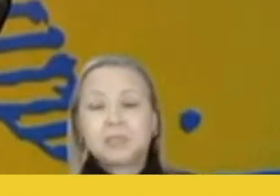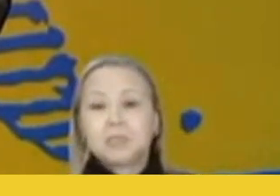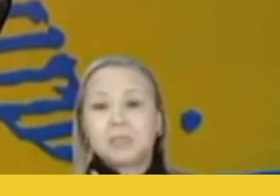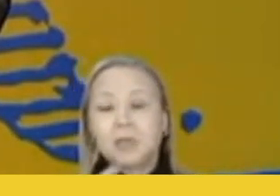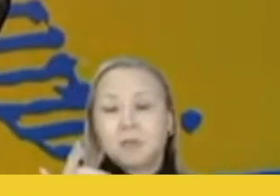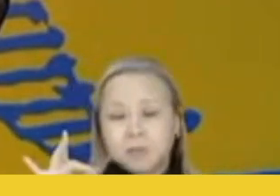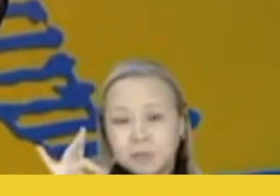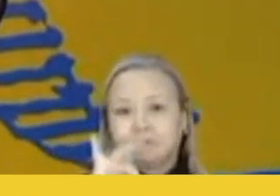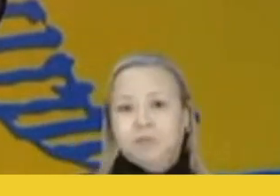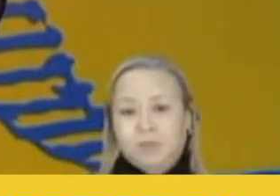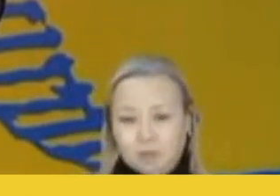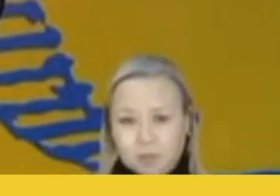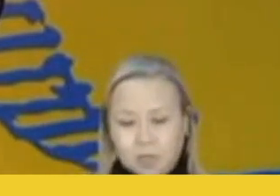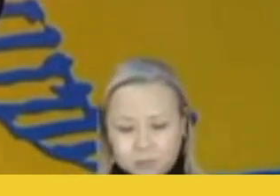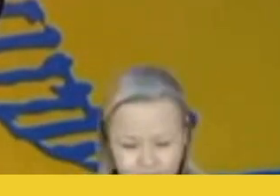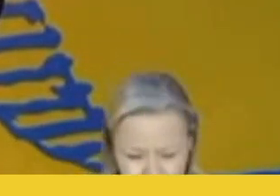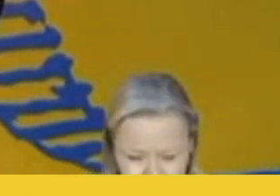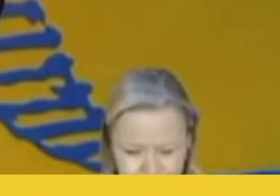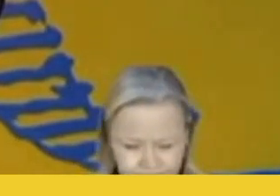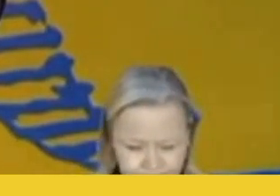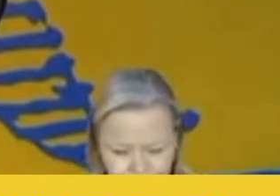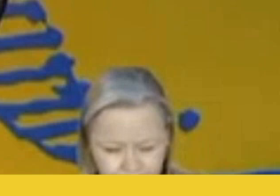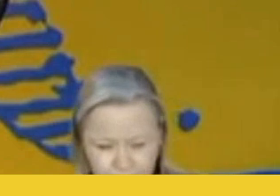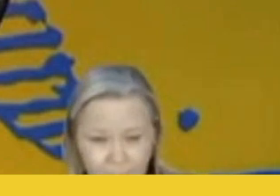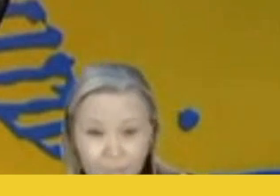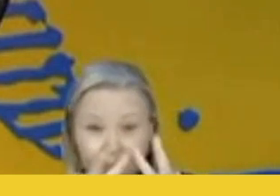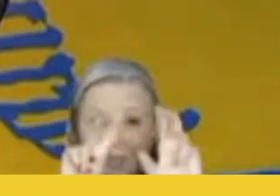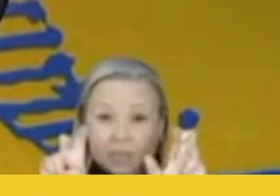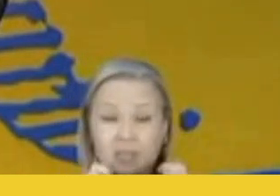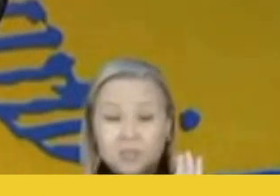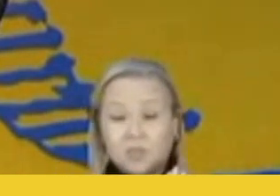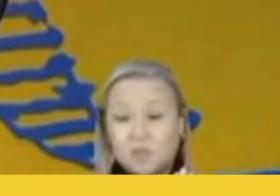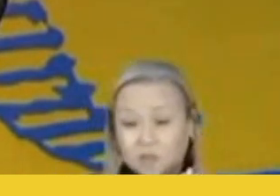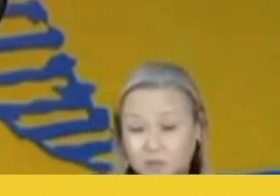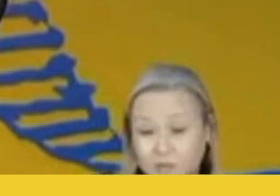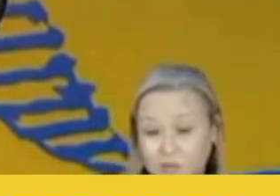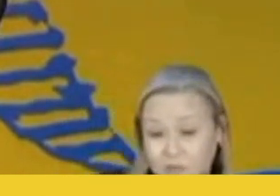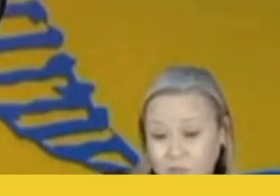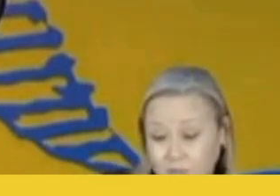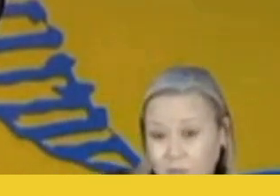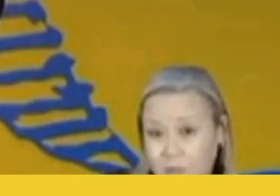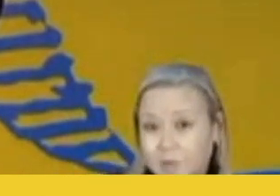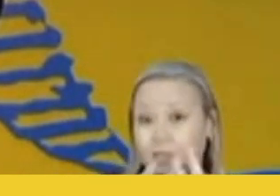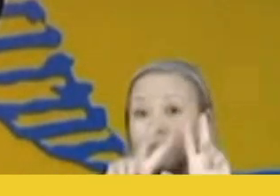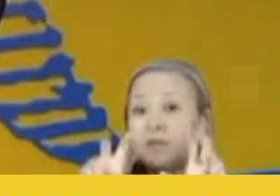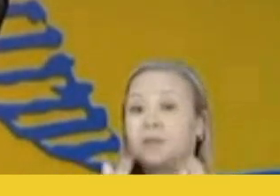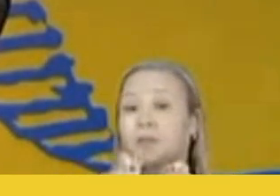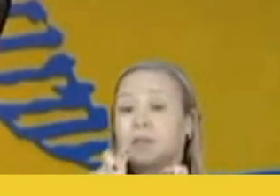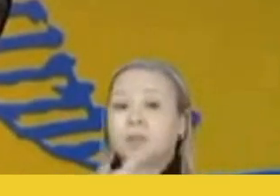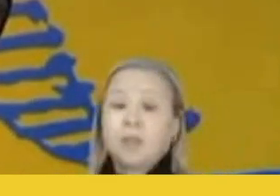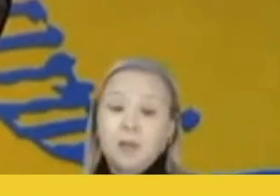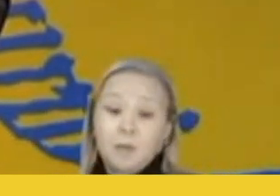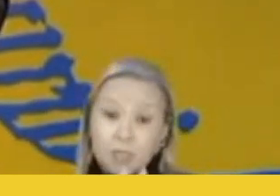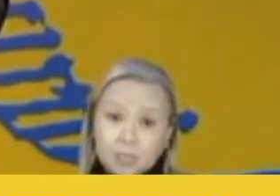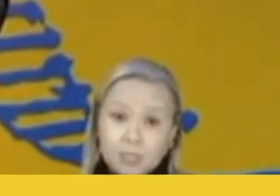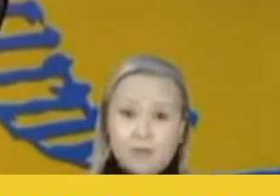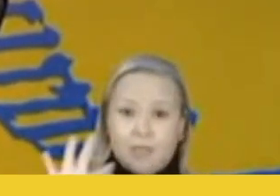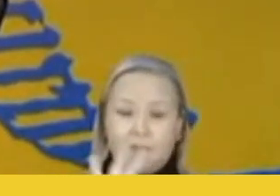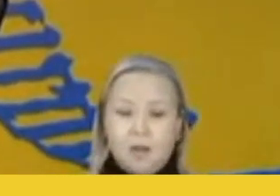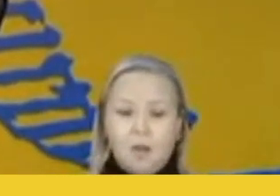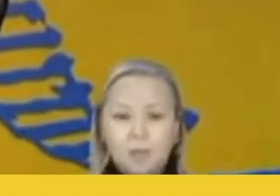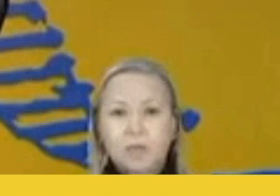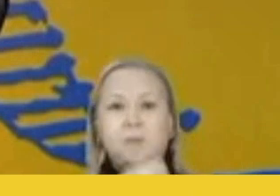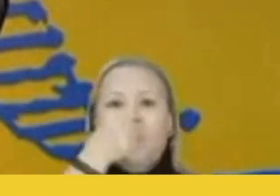esses diagnósticos de pontos críticos que dizem respeito às polícias federais, aquilo que impacta